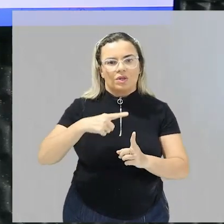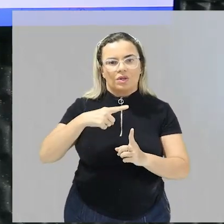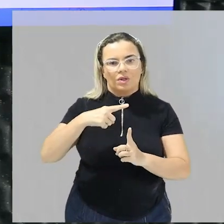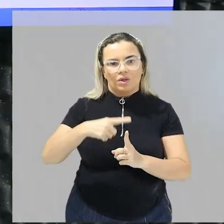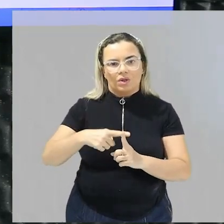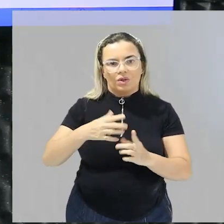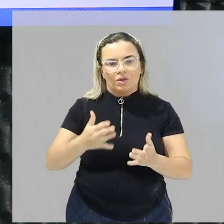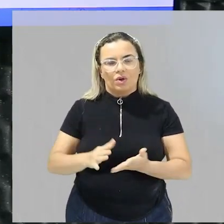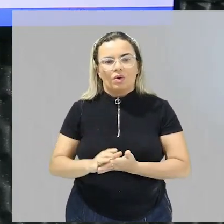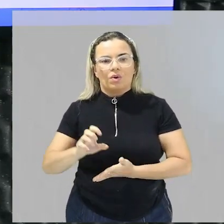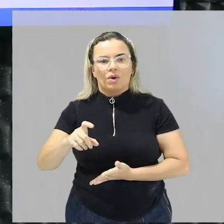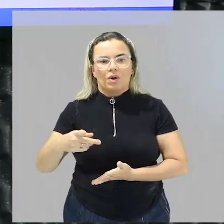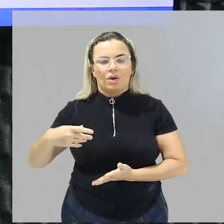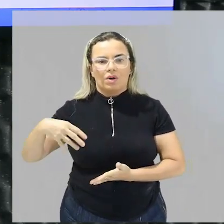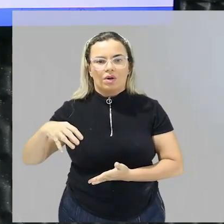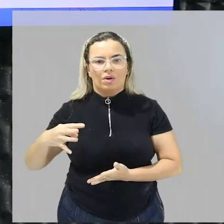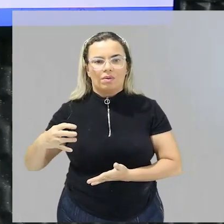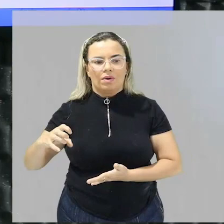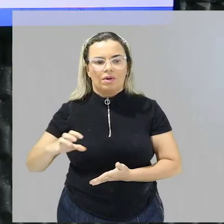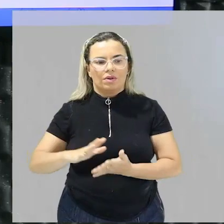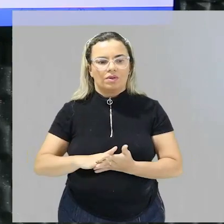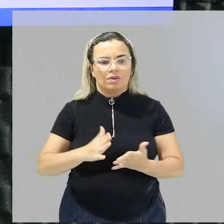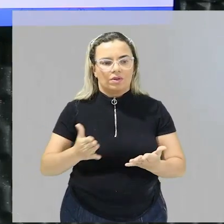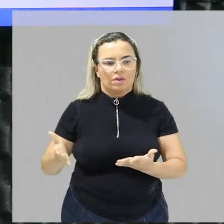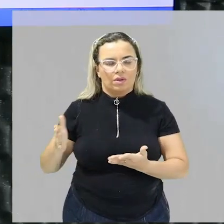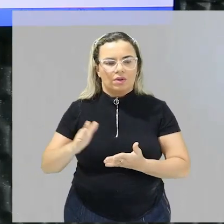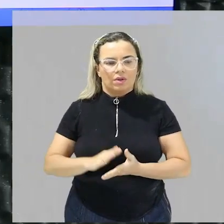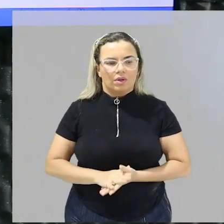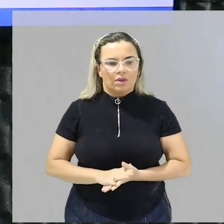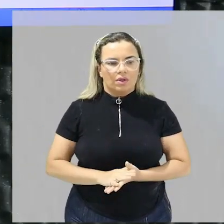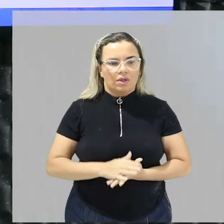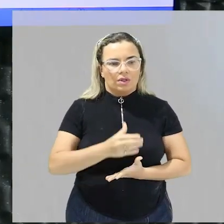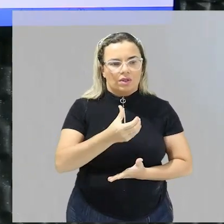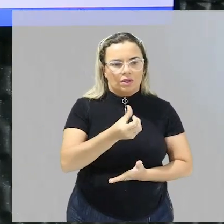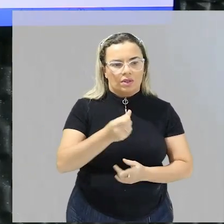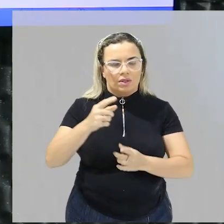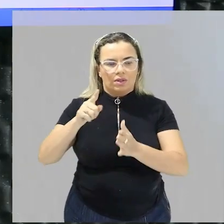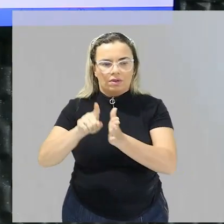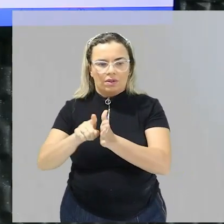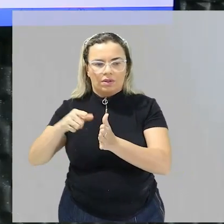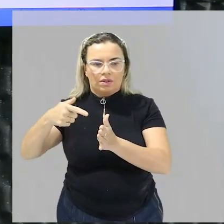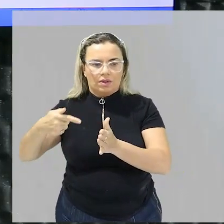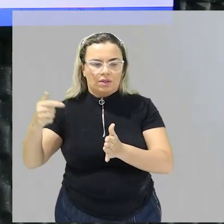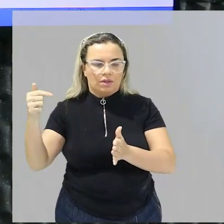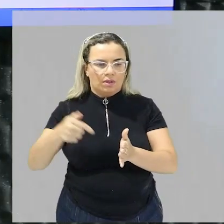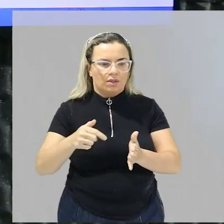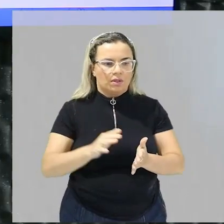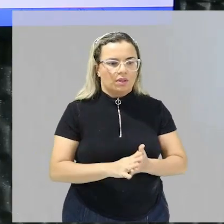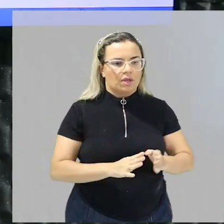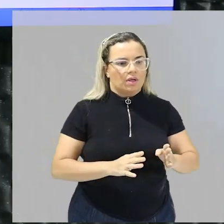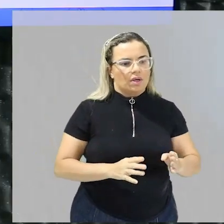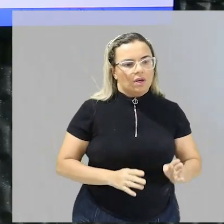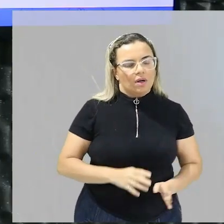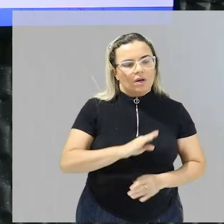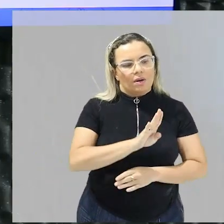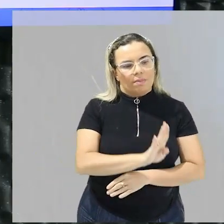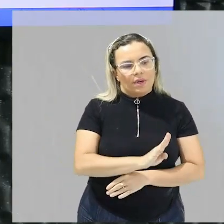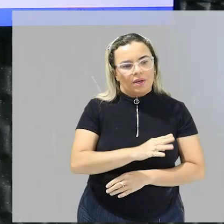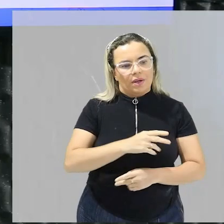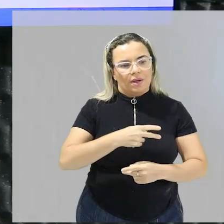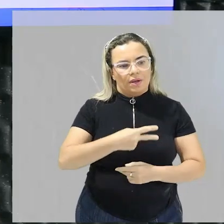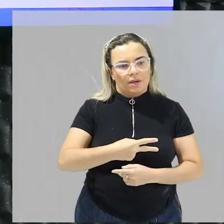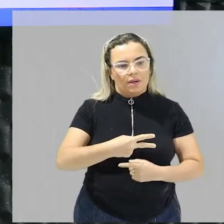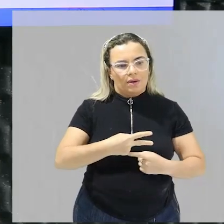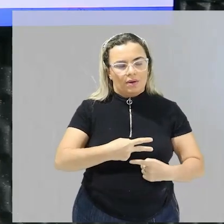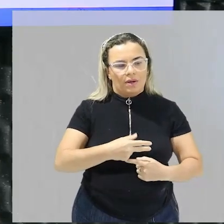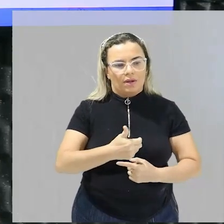eu estou fazendo 6 menos 7, que dá, ó, logicamente, 10 elevado a menos 1. Veja, no primeiro